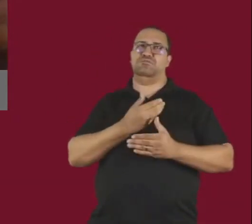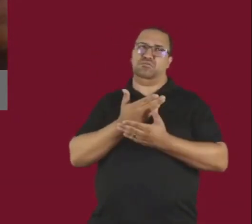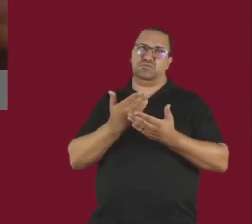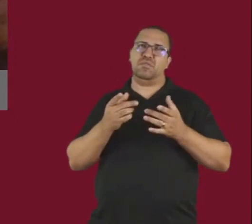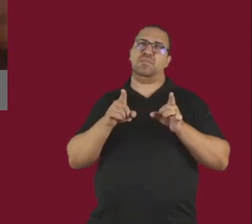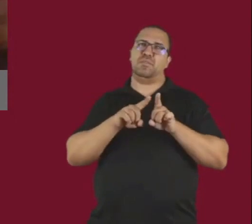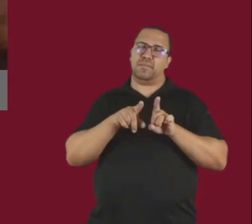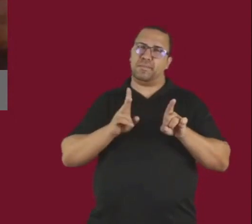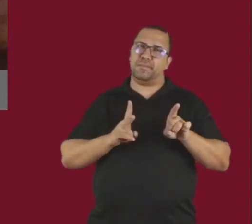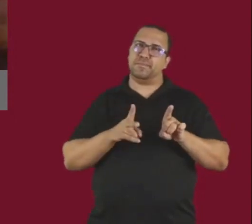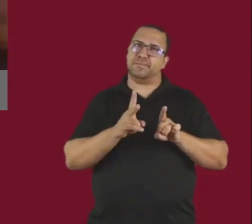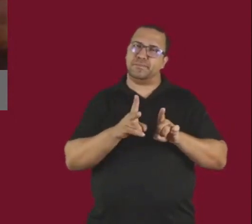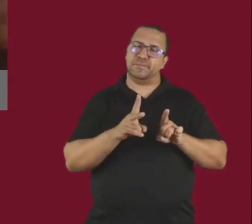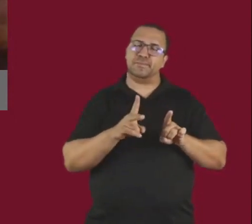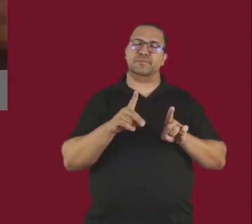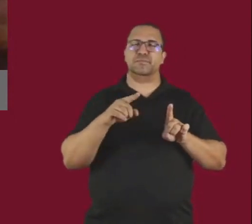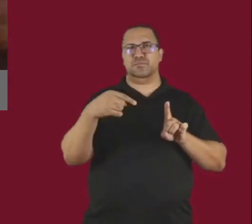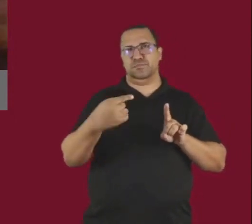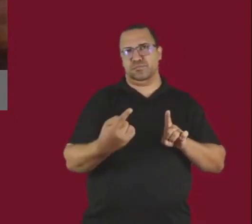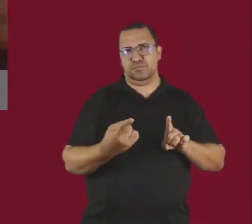vidas.